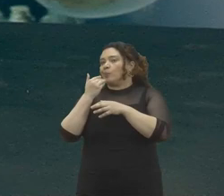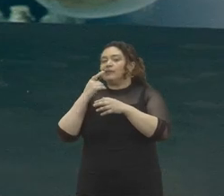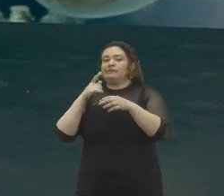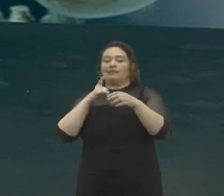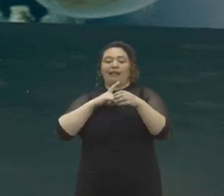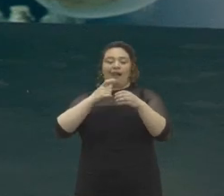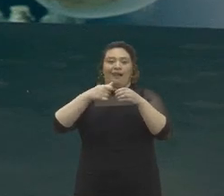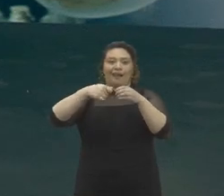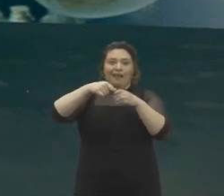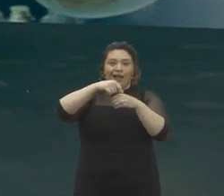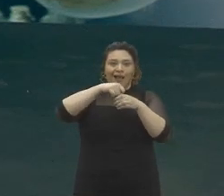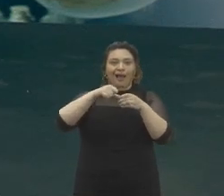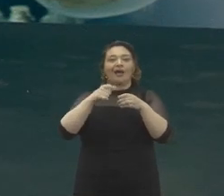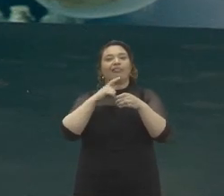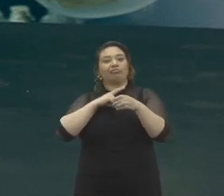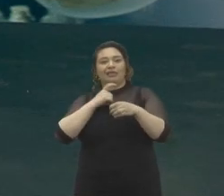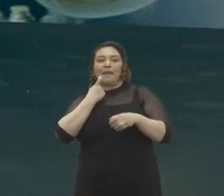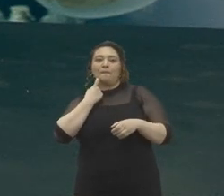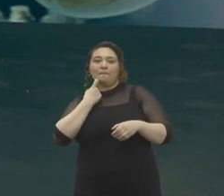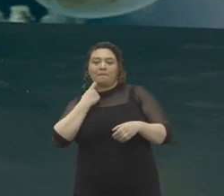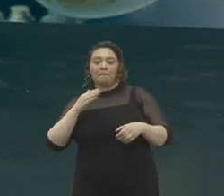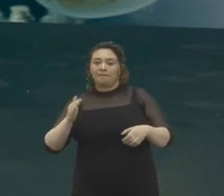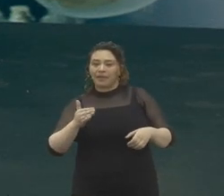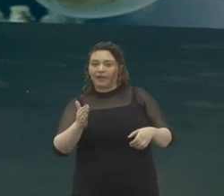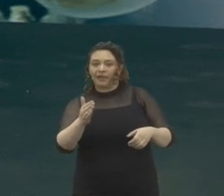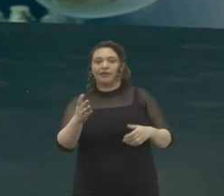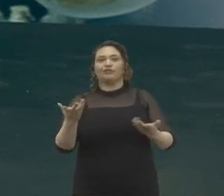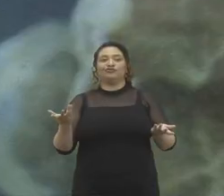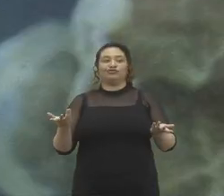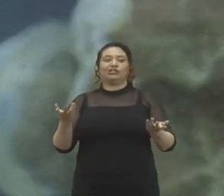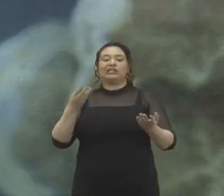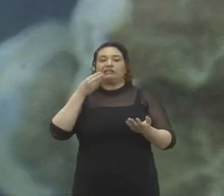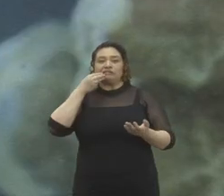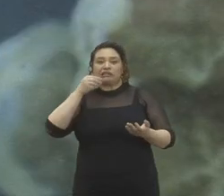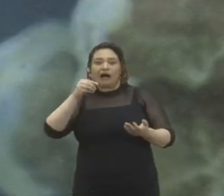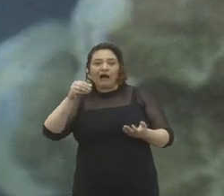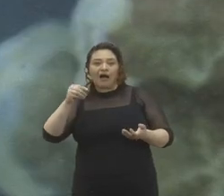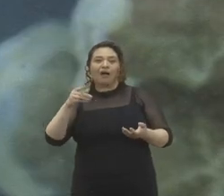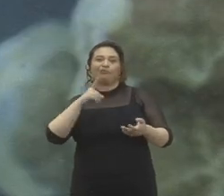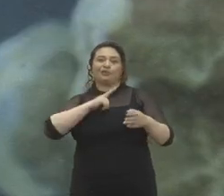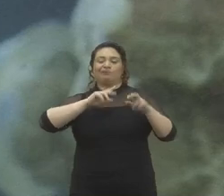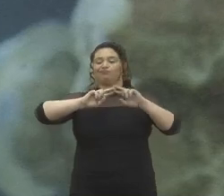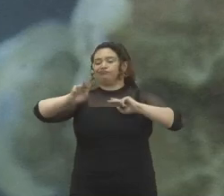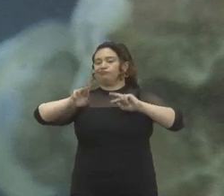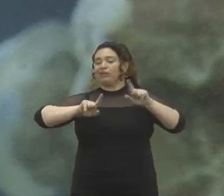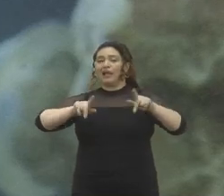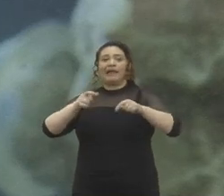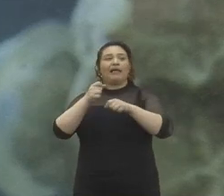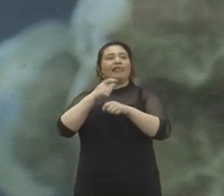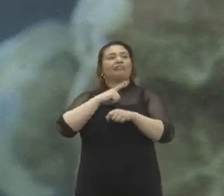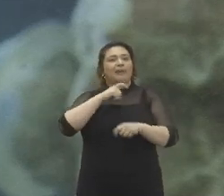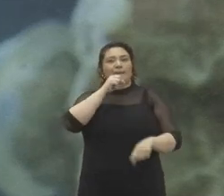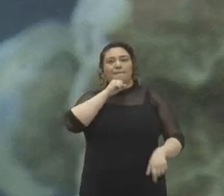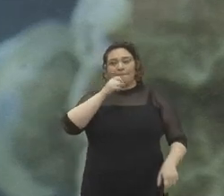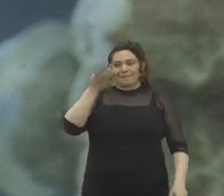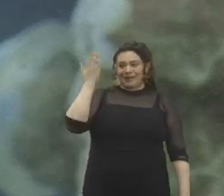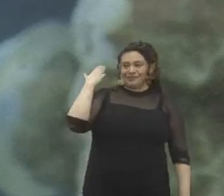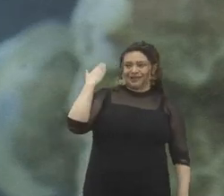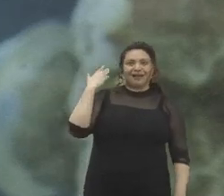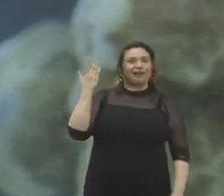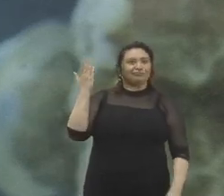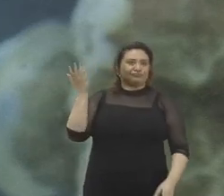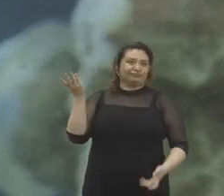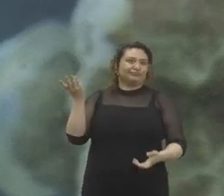muito muito peixe salgado muito enfim e e antigamente comiam o que eles caçavam né